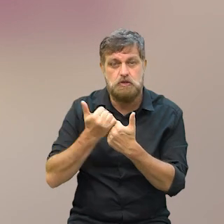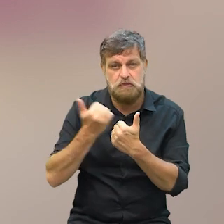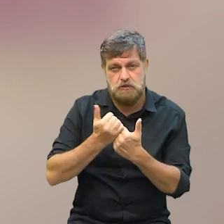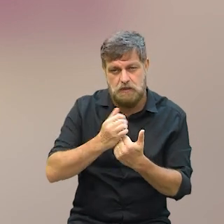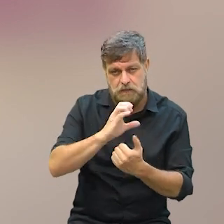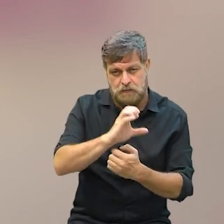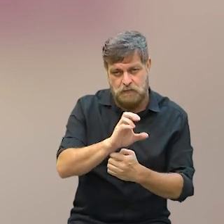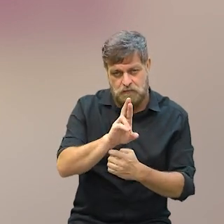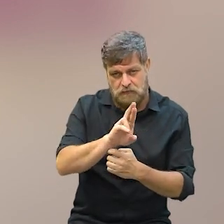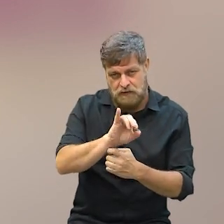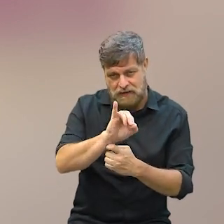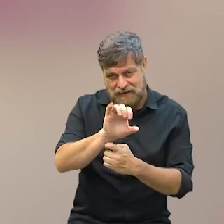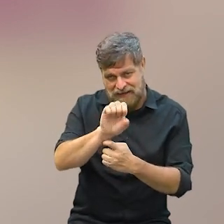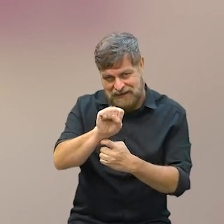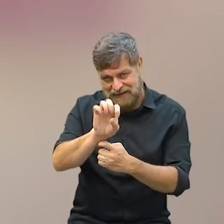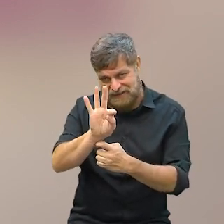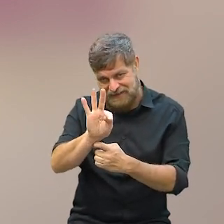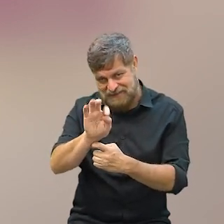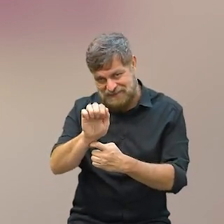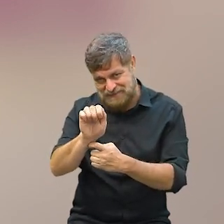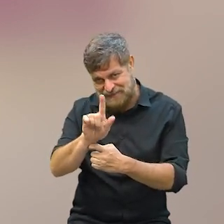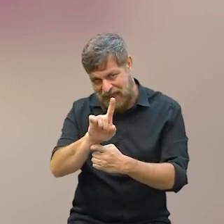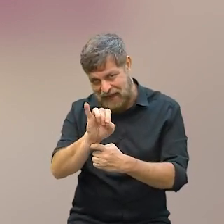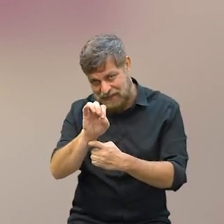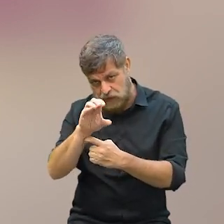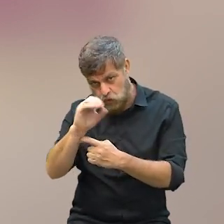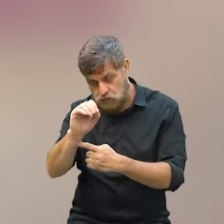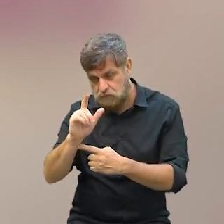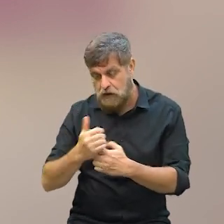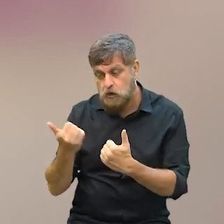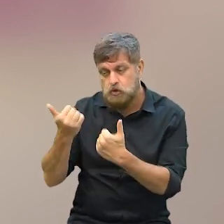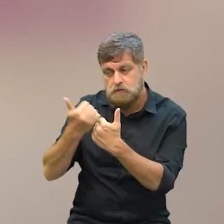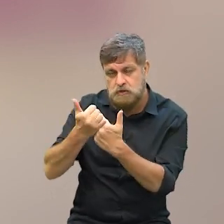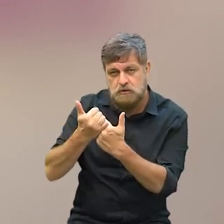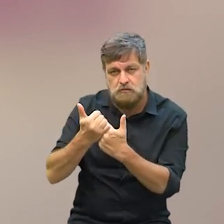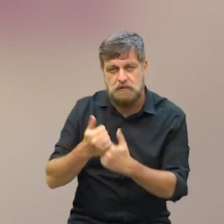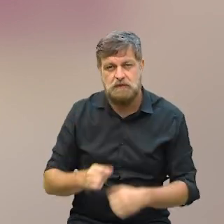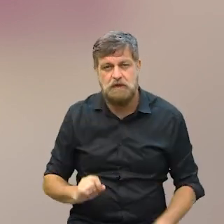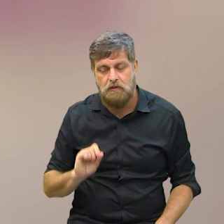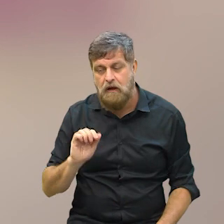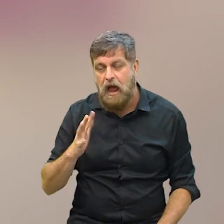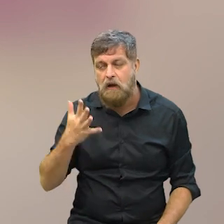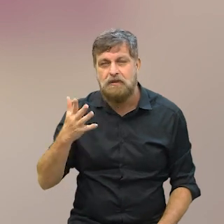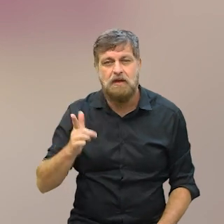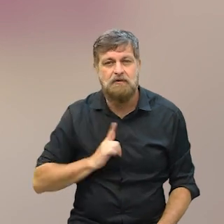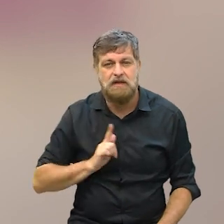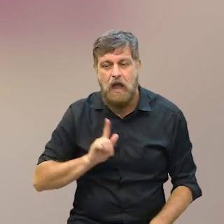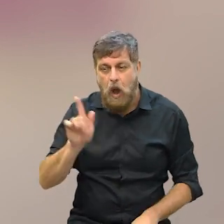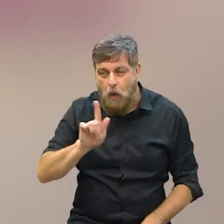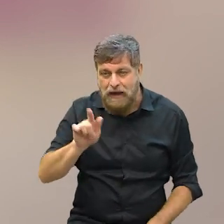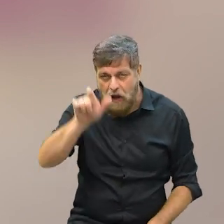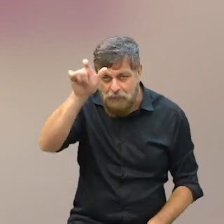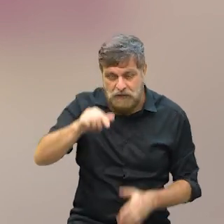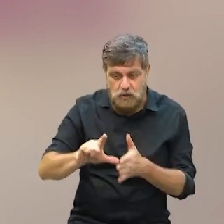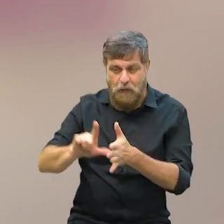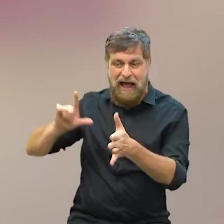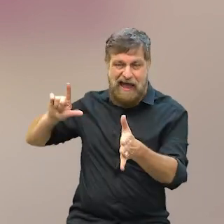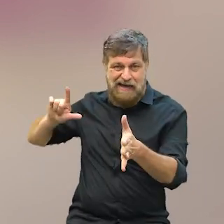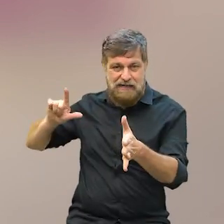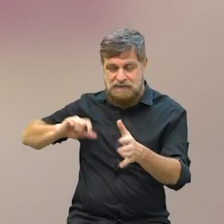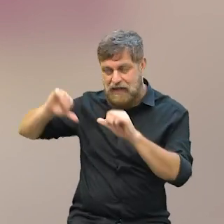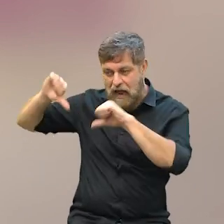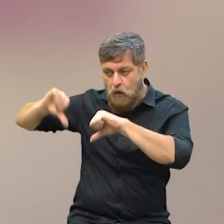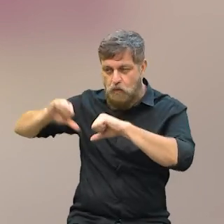cristalino, inclusive com o grau, né, que ele necessita, fazendo muitas vezes, tirando até o grau que a pessoa tinha antes